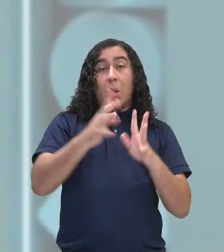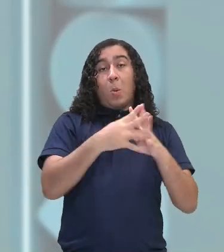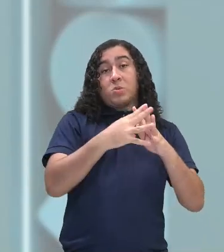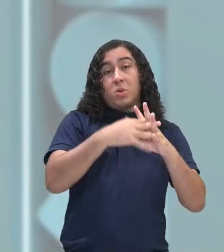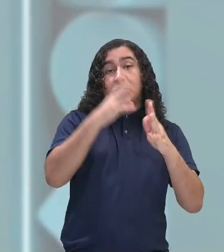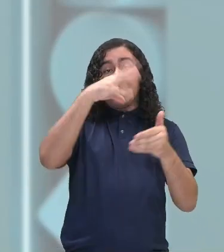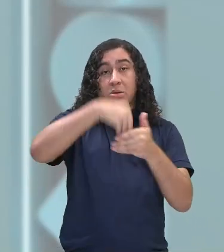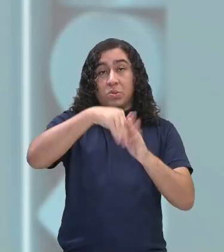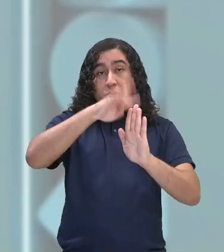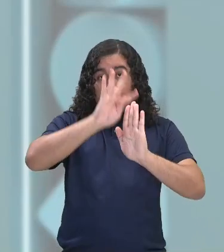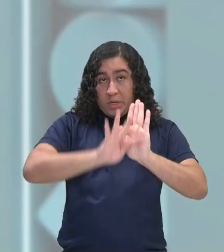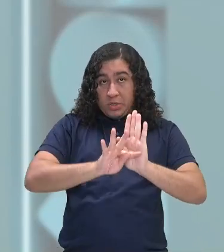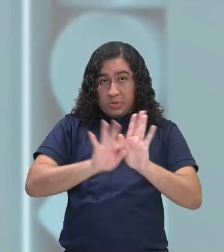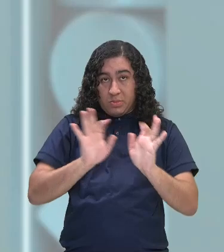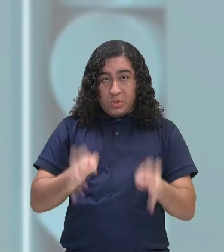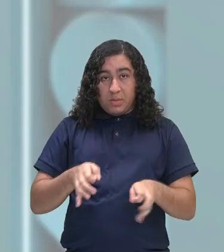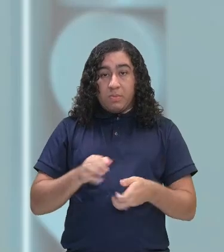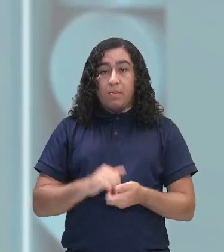Agora vamos ver então